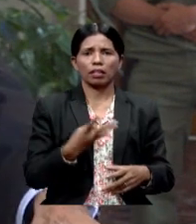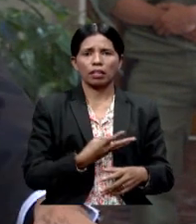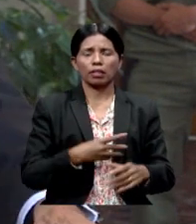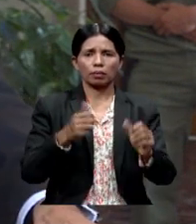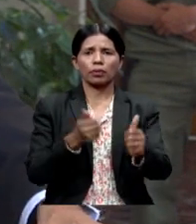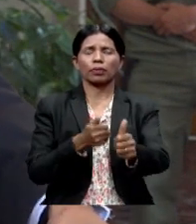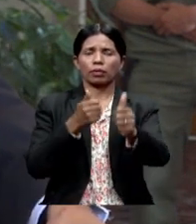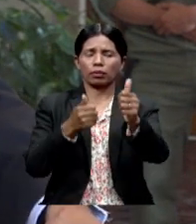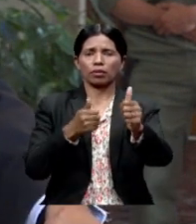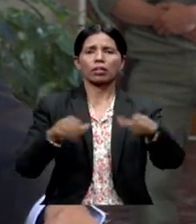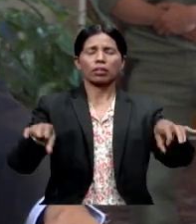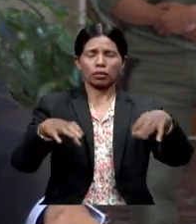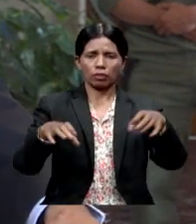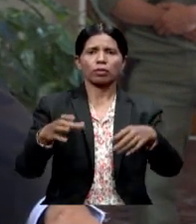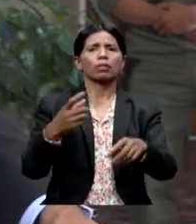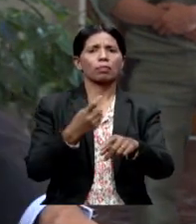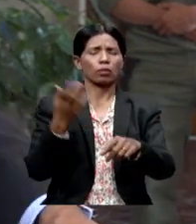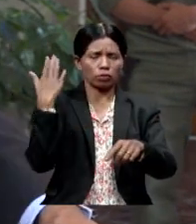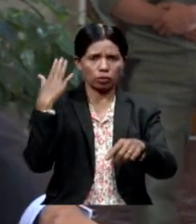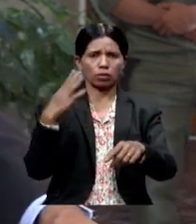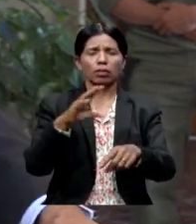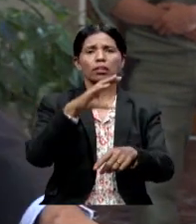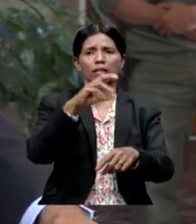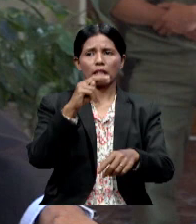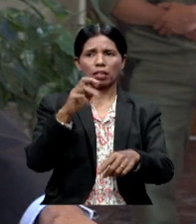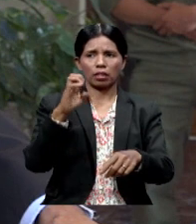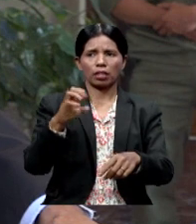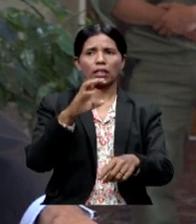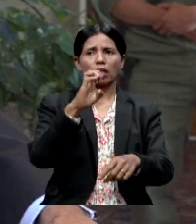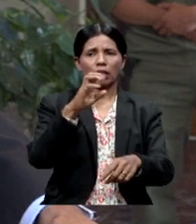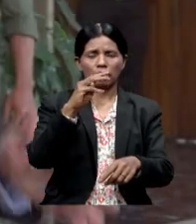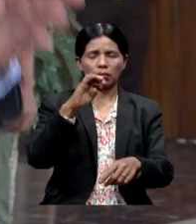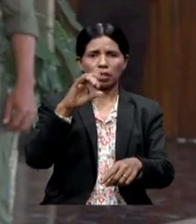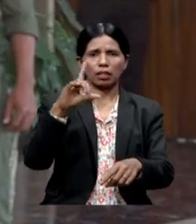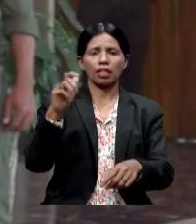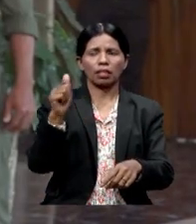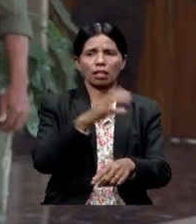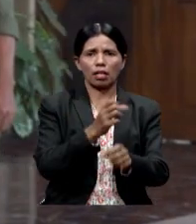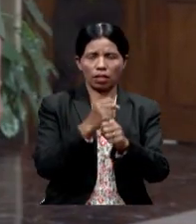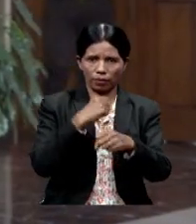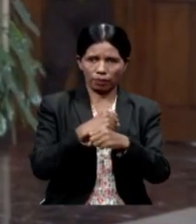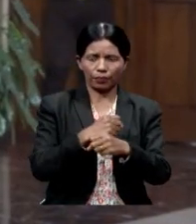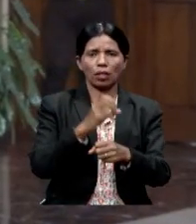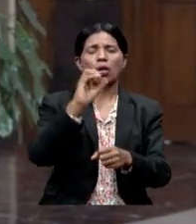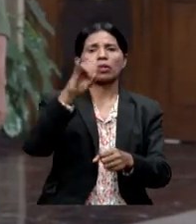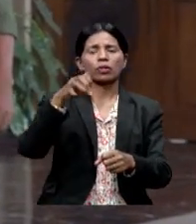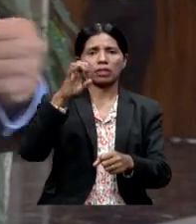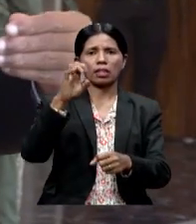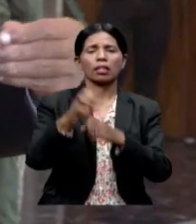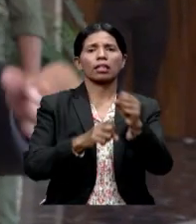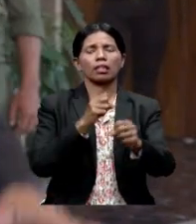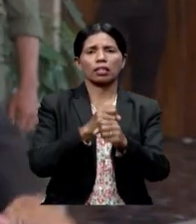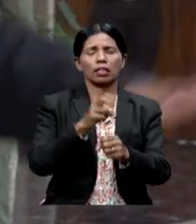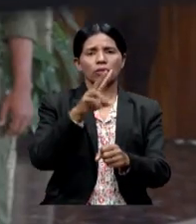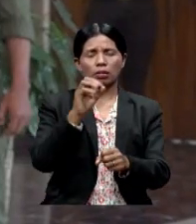ir falar de sistema no beira, ulu. Mana Emília Pires. Orçamento geral Estado tinha rio rua rua